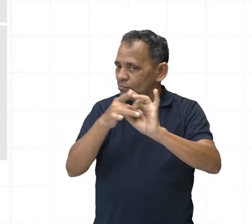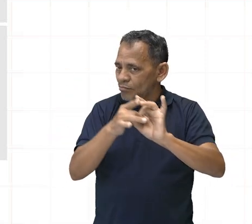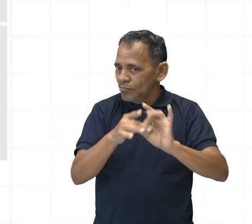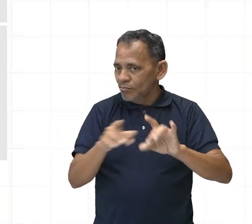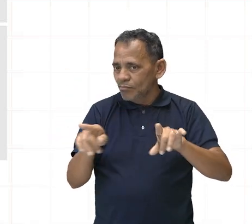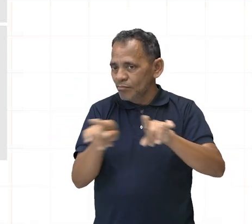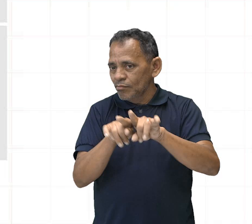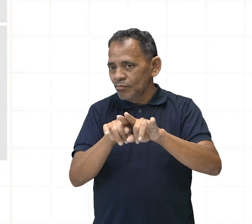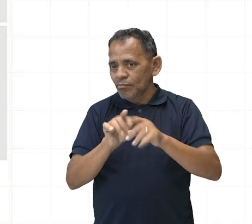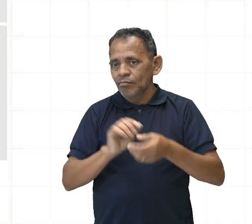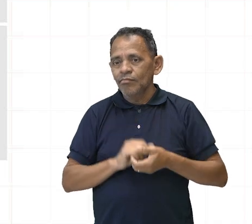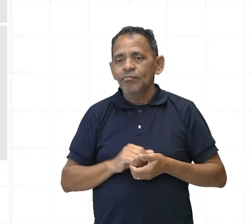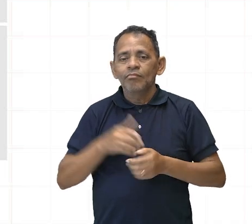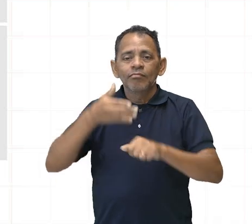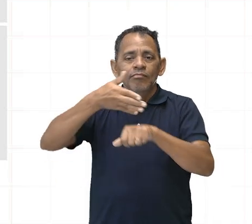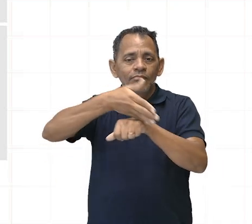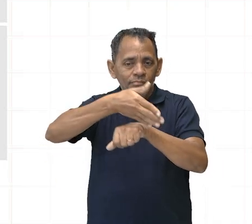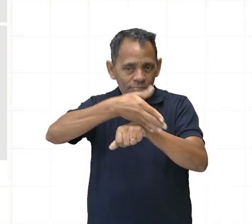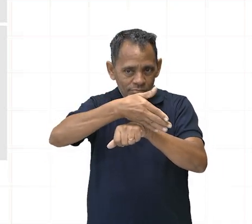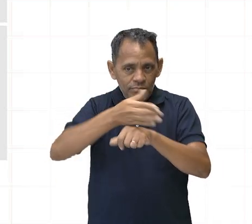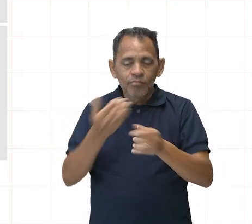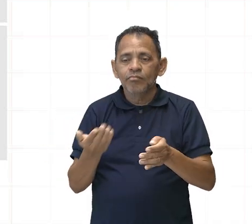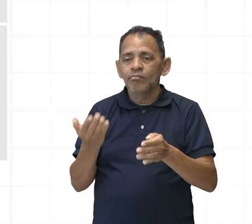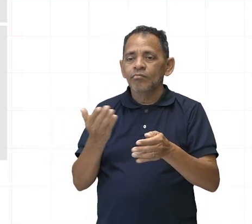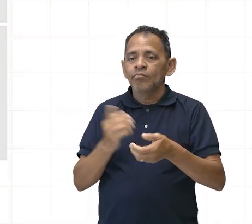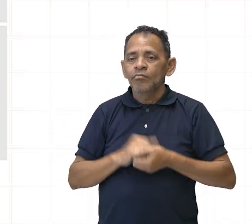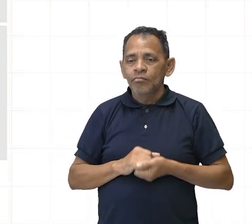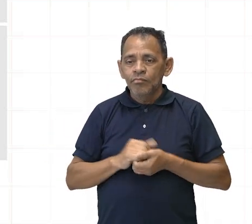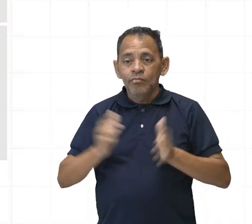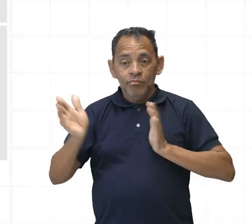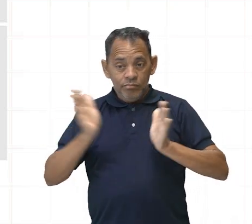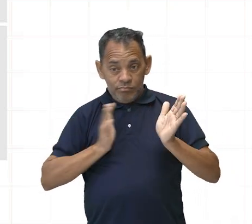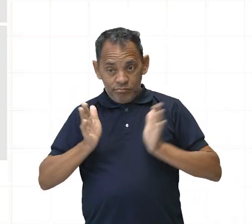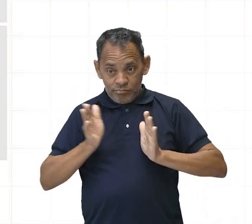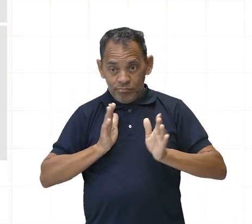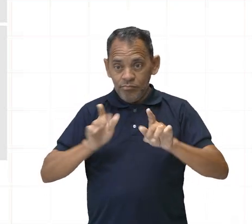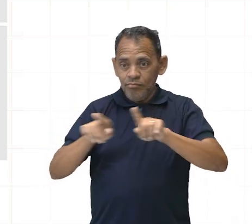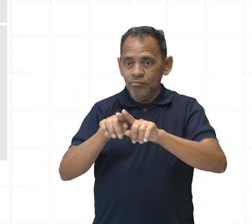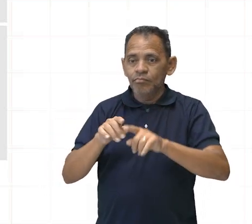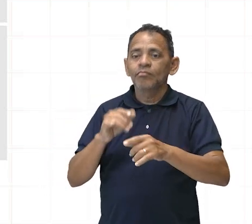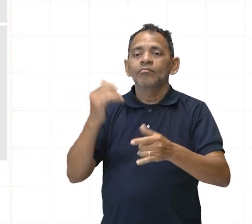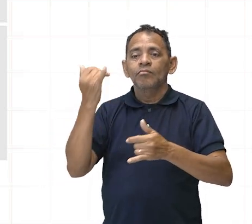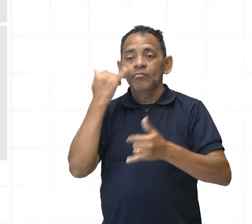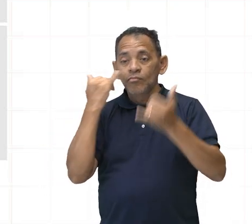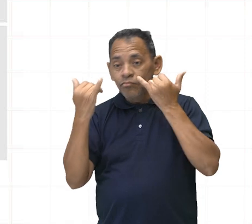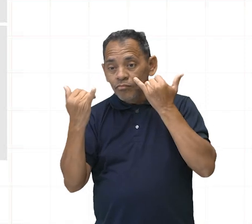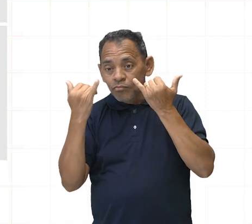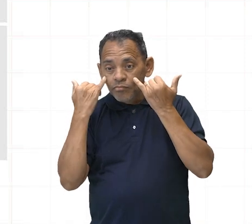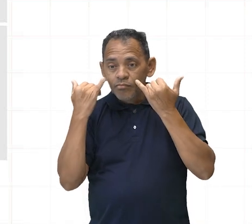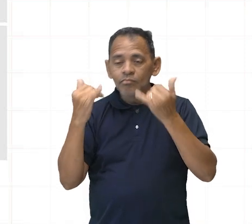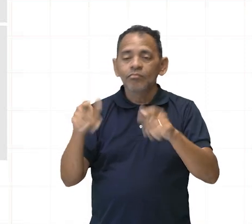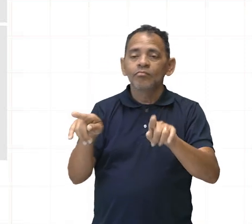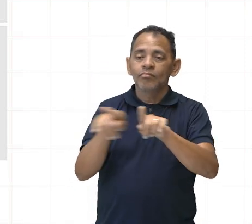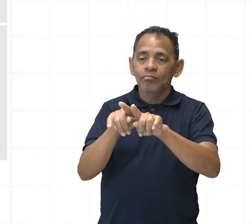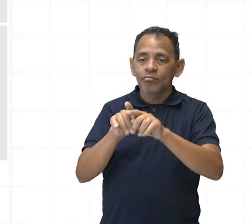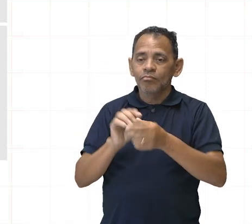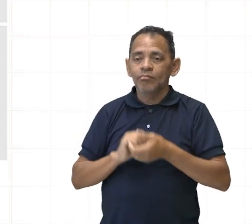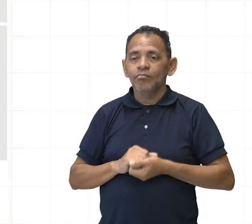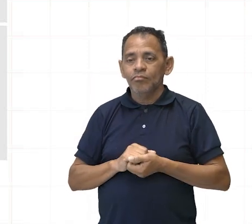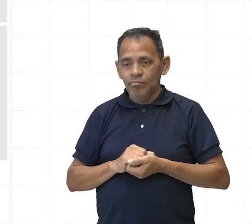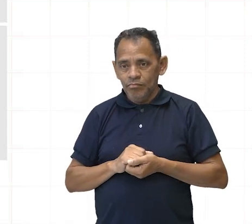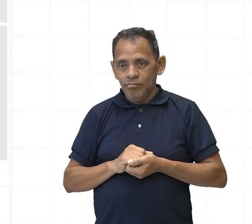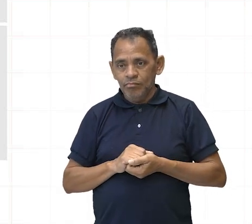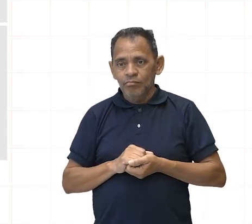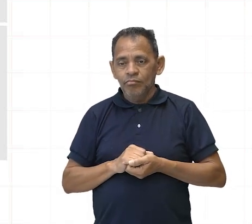e também a acessibilidade à informação da população, da comunidade. Além da inovação em tecnologia